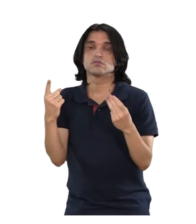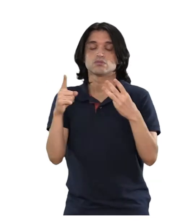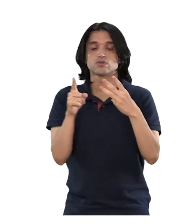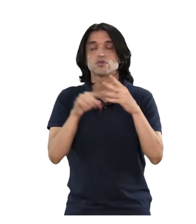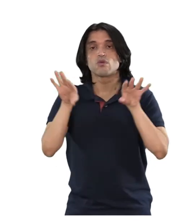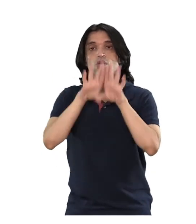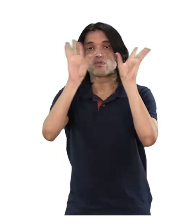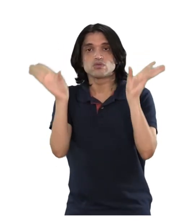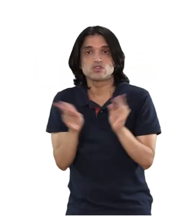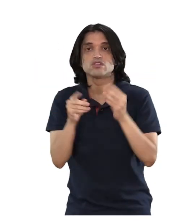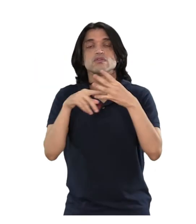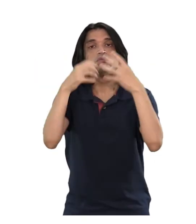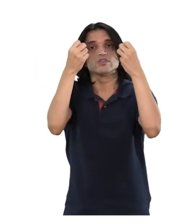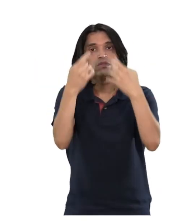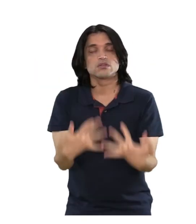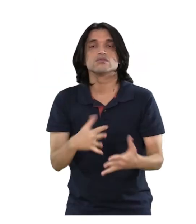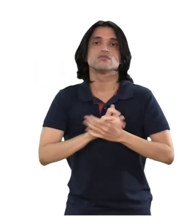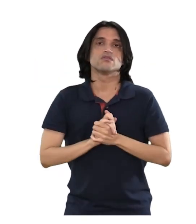exemplos.